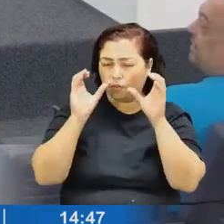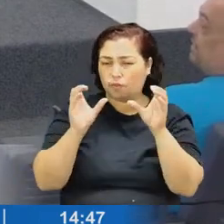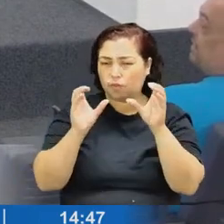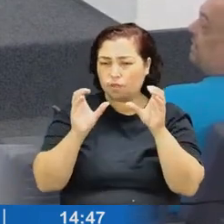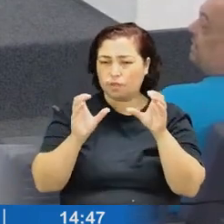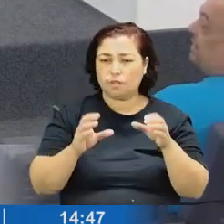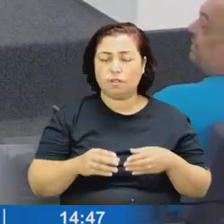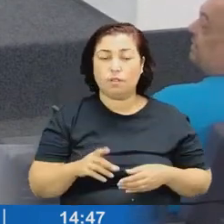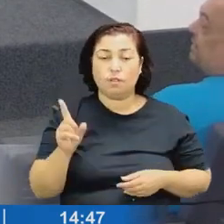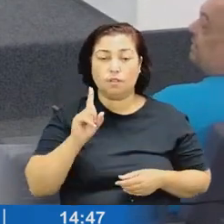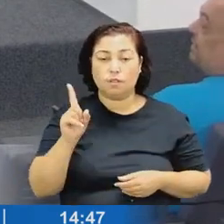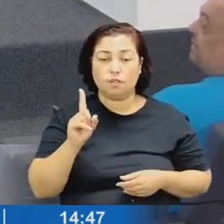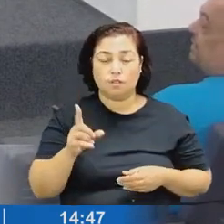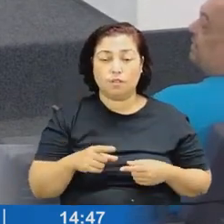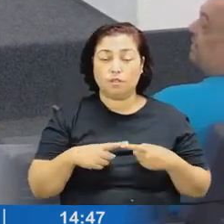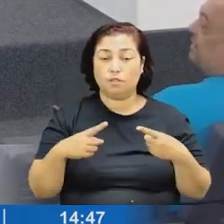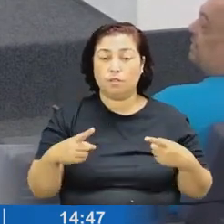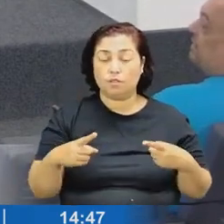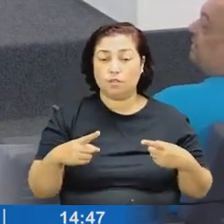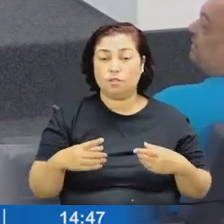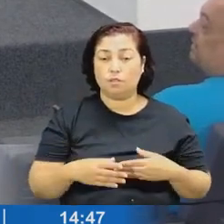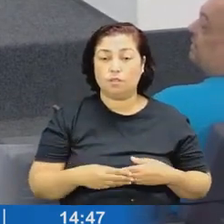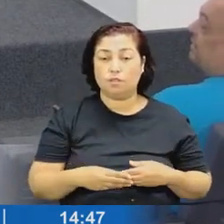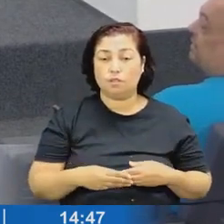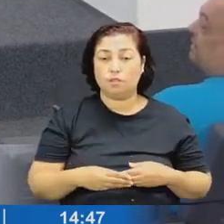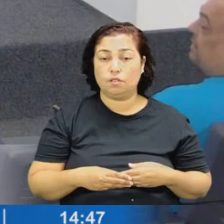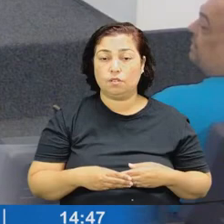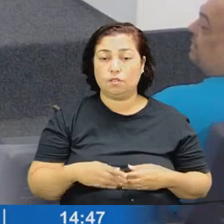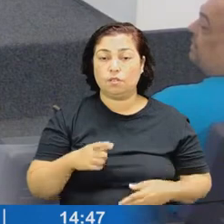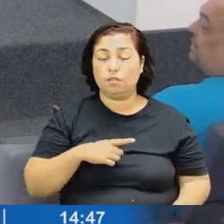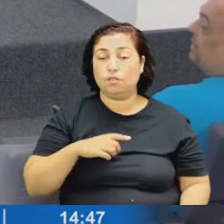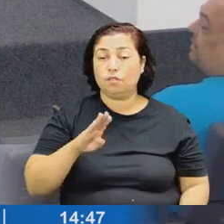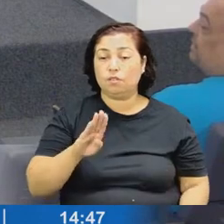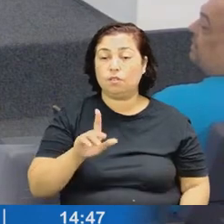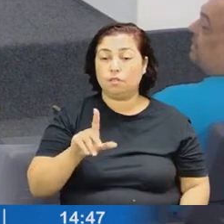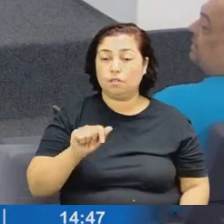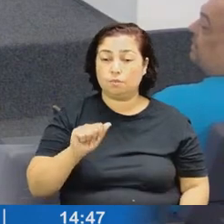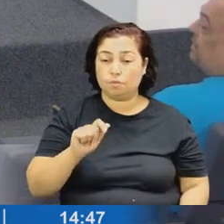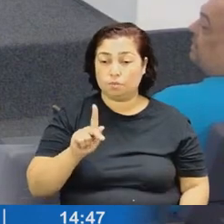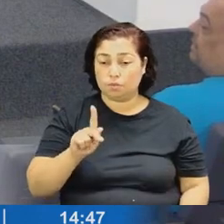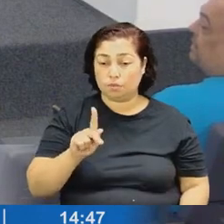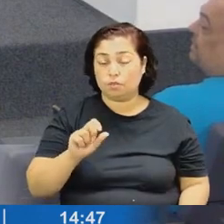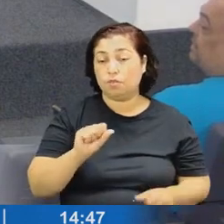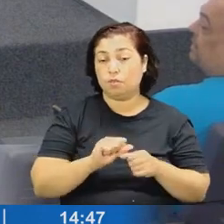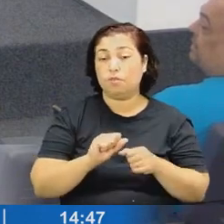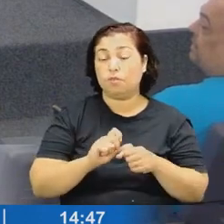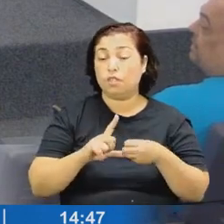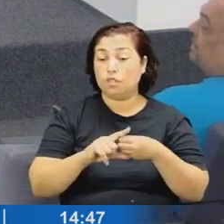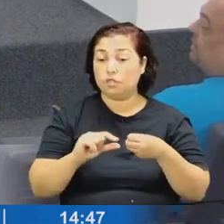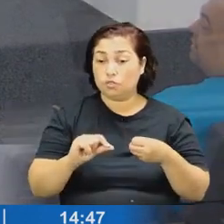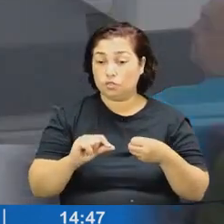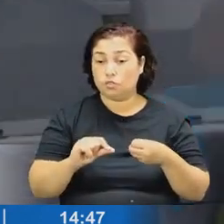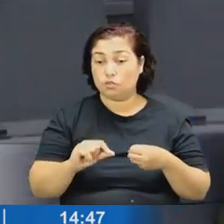que que você foca lá você foca mais em vocês têm blog para você fazer artigo essas coisas como é que é